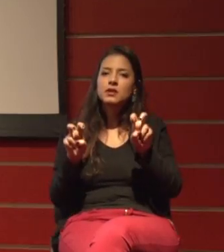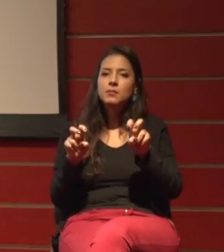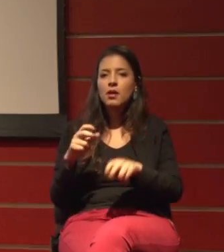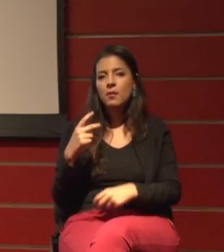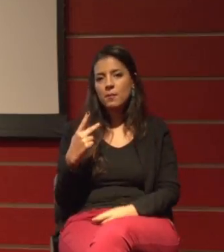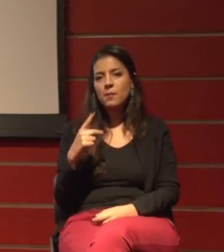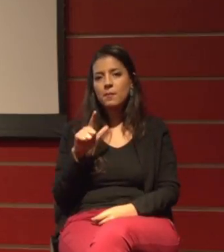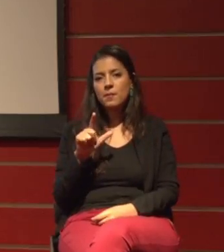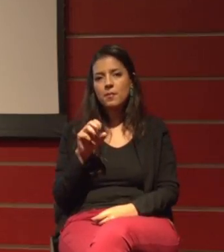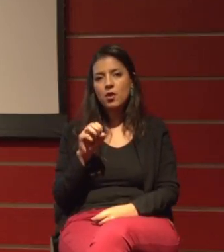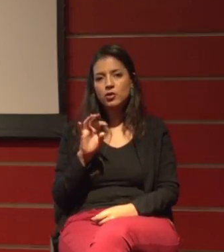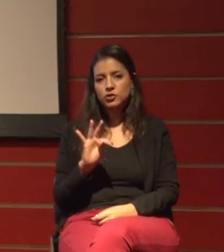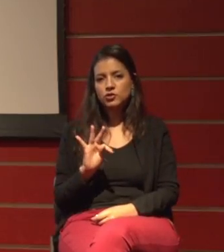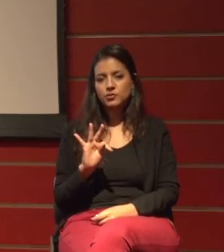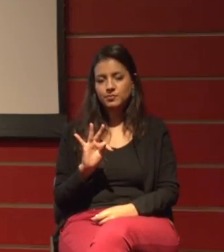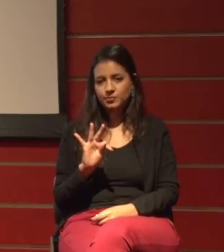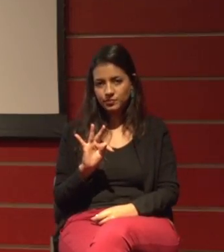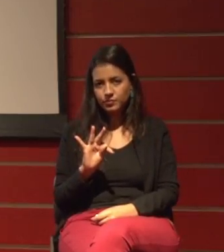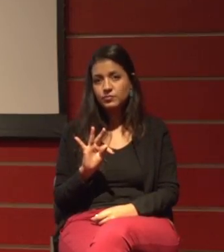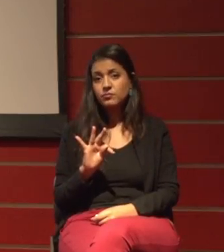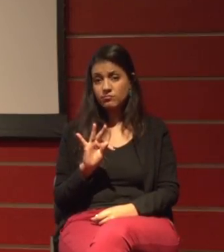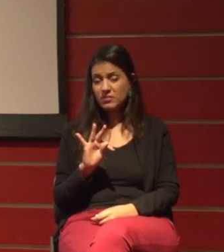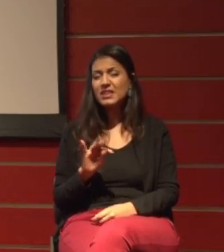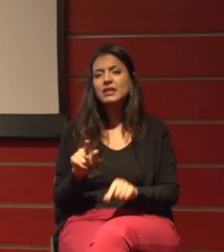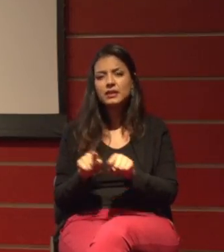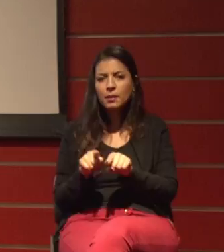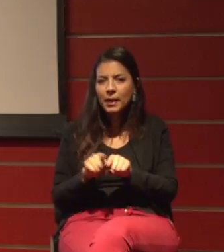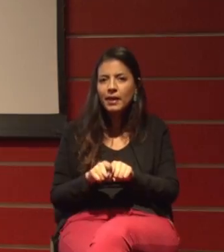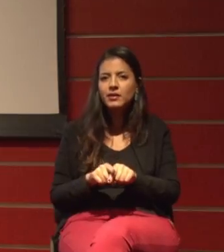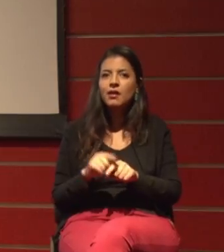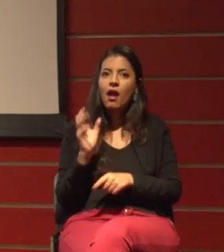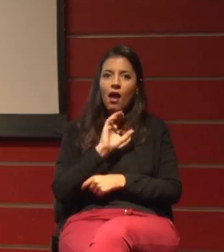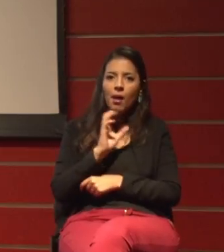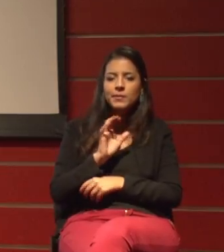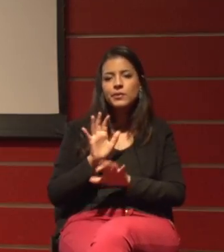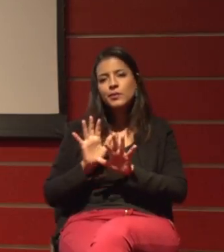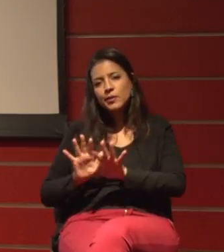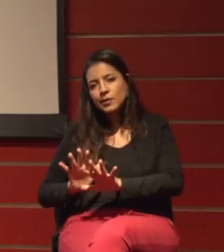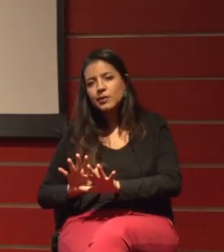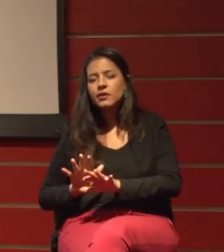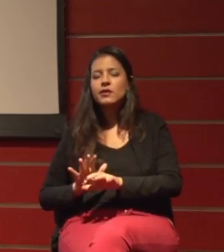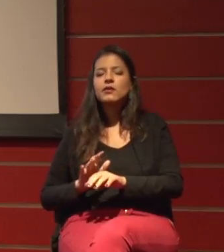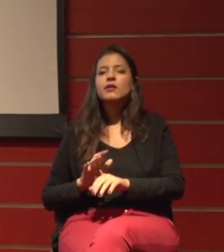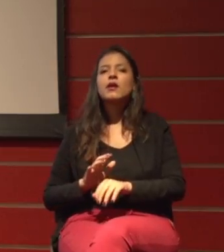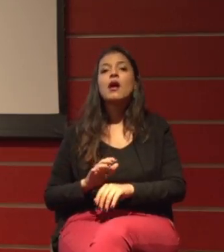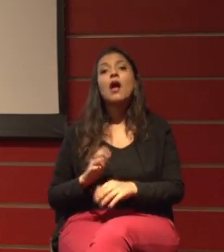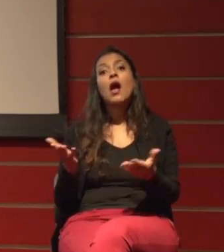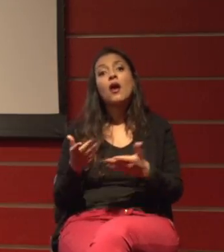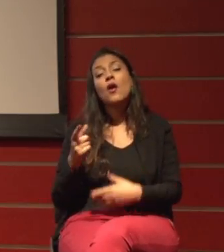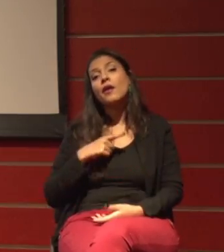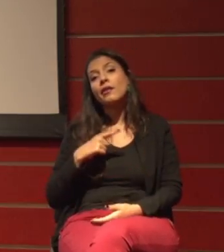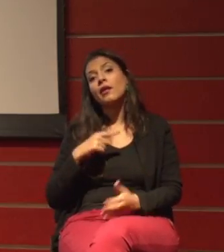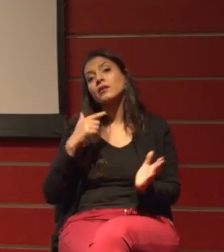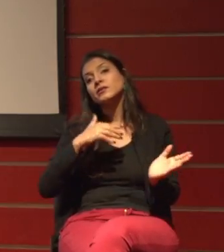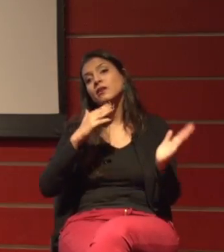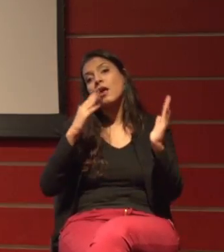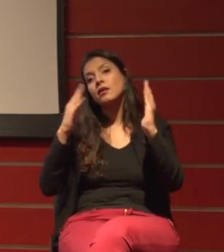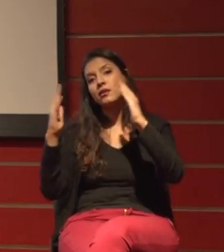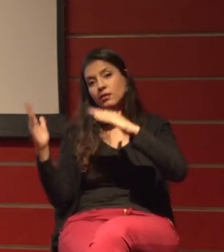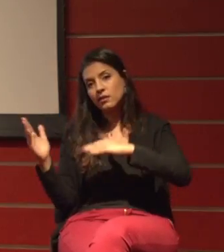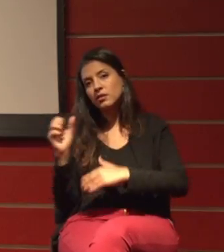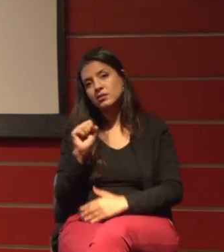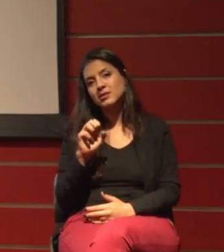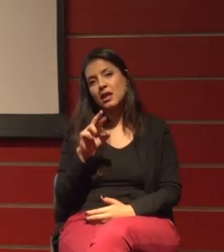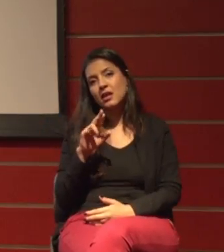plot né Eh e essa questão de ritmo a gente tá vivendo uma fase onde as séries têm ganhado muito mais